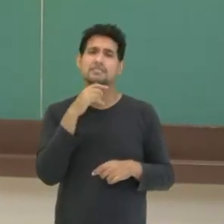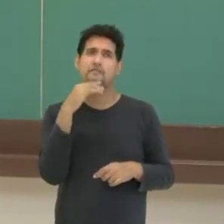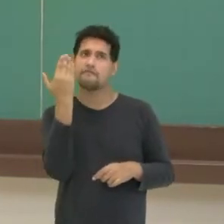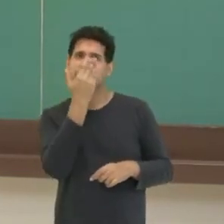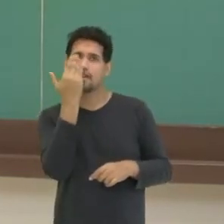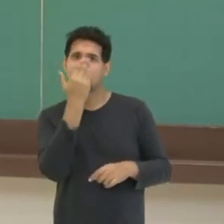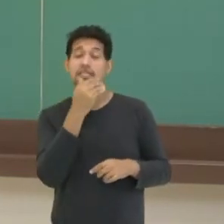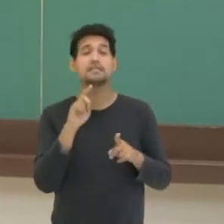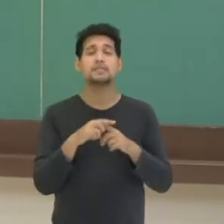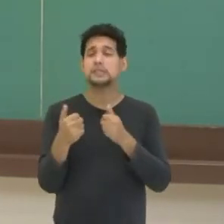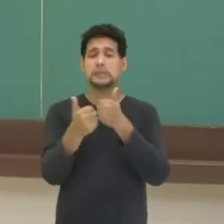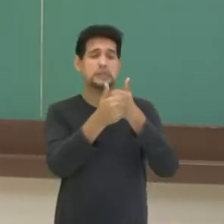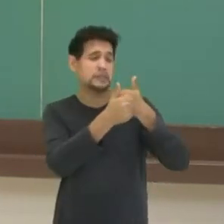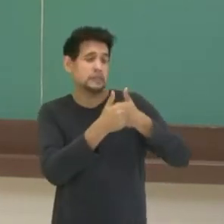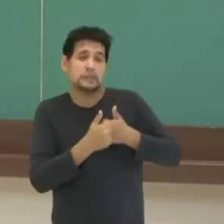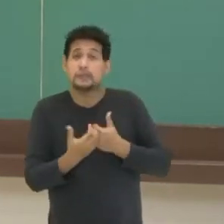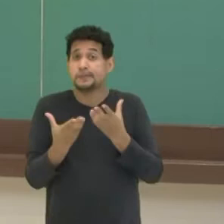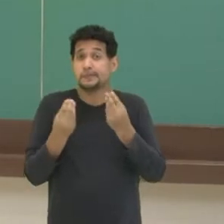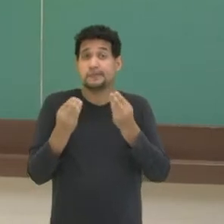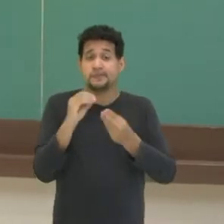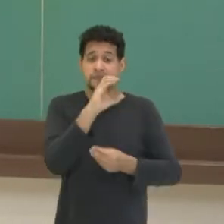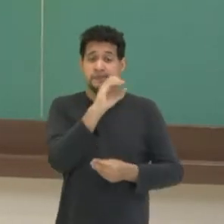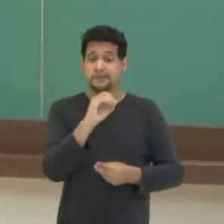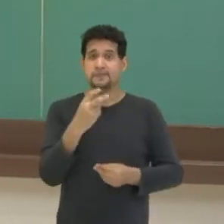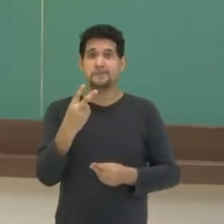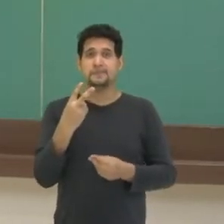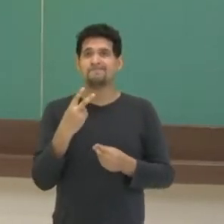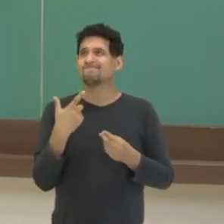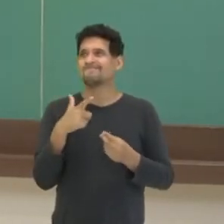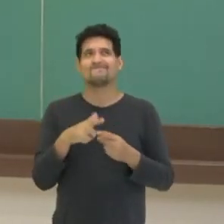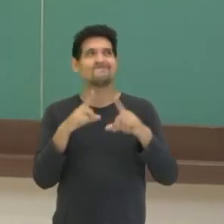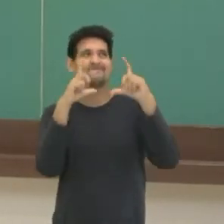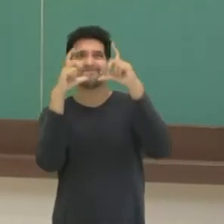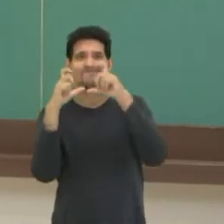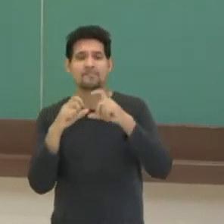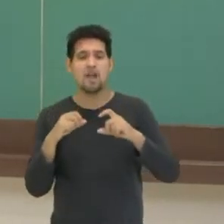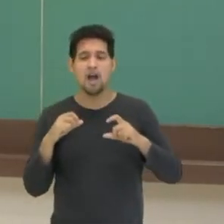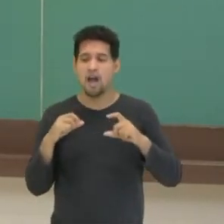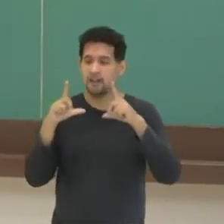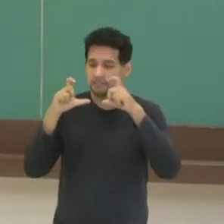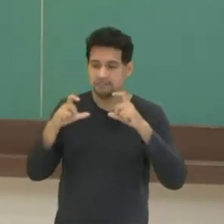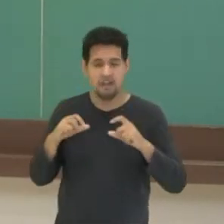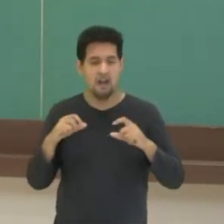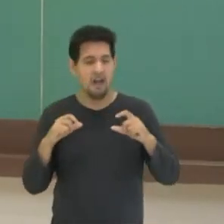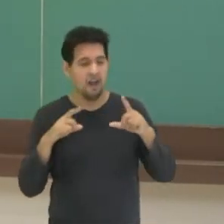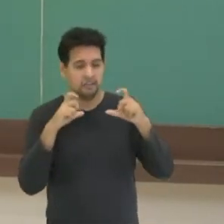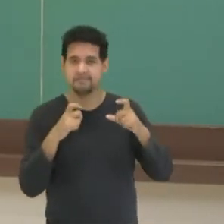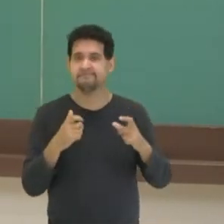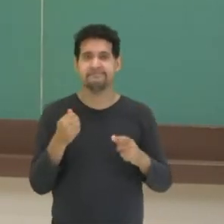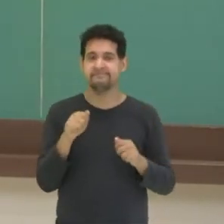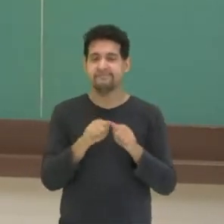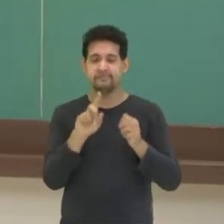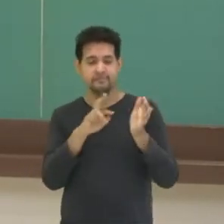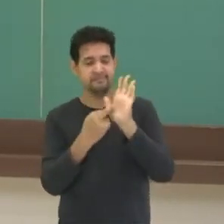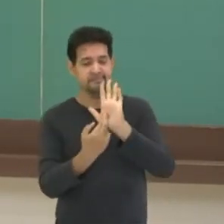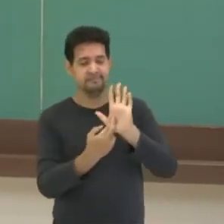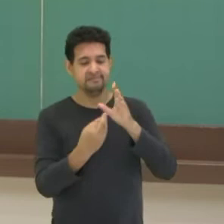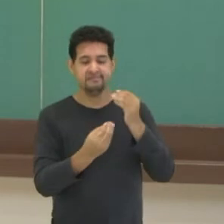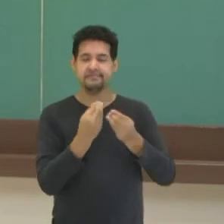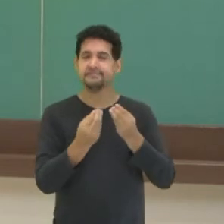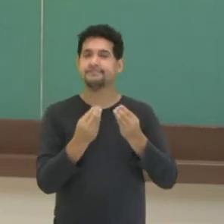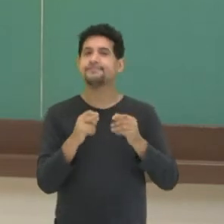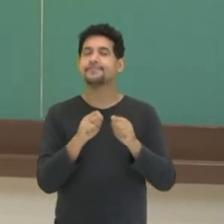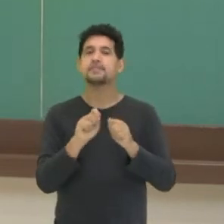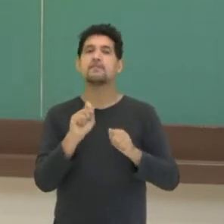está rodeado por gás carbônico. Não temos como tirar uma foto do gás carbônico, então fazemos uma